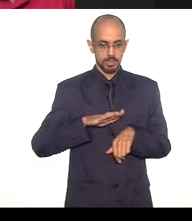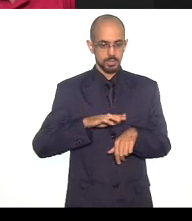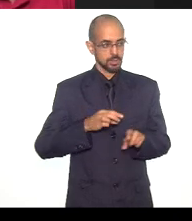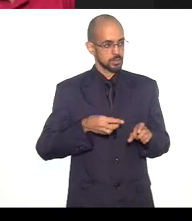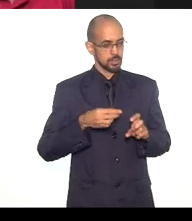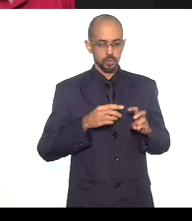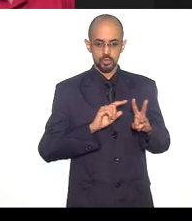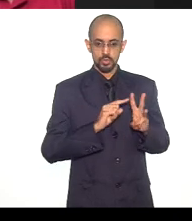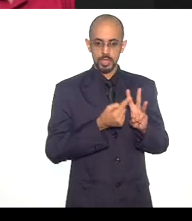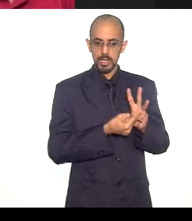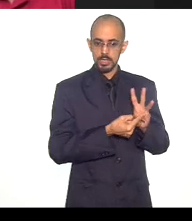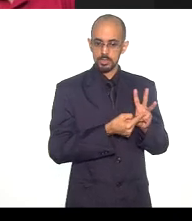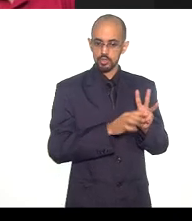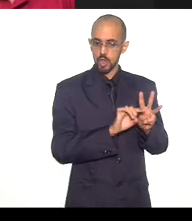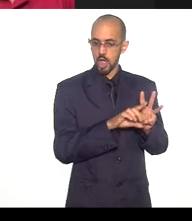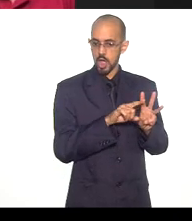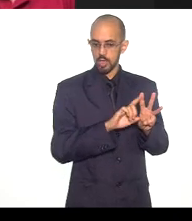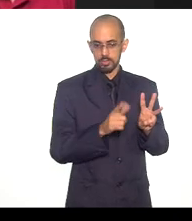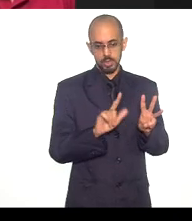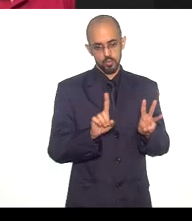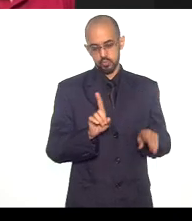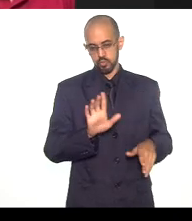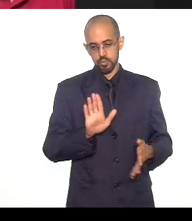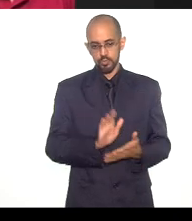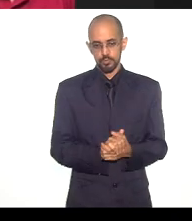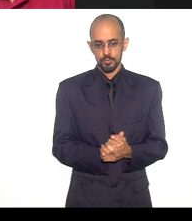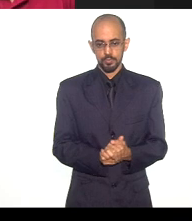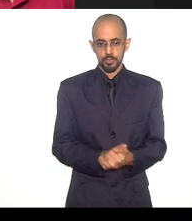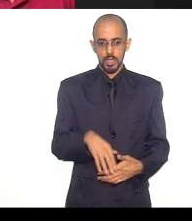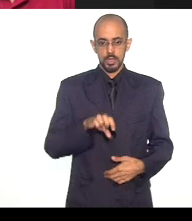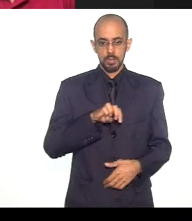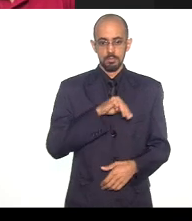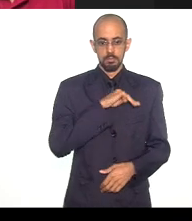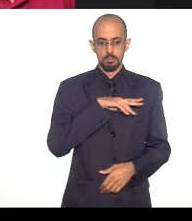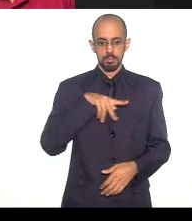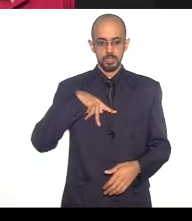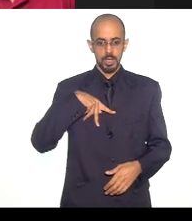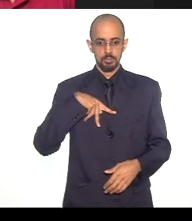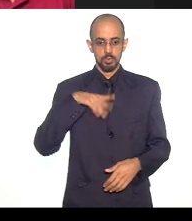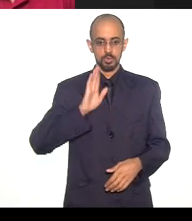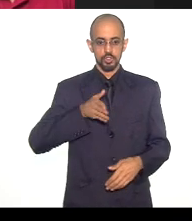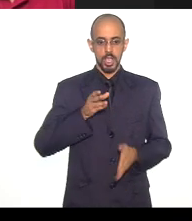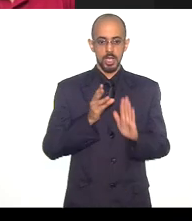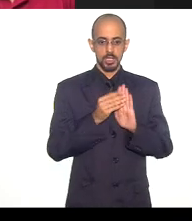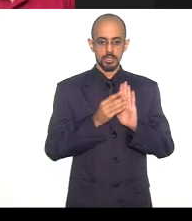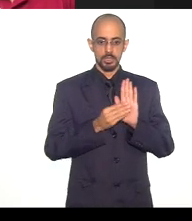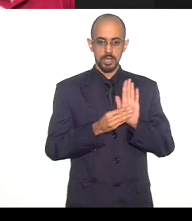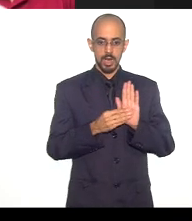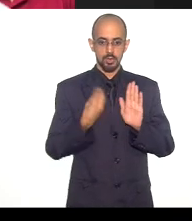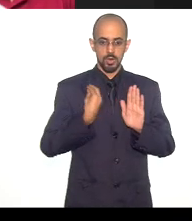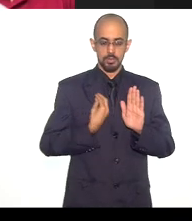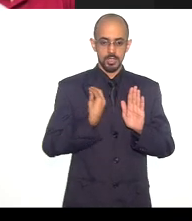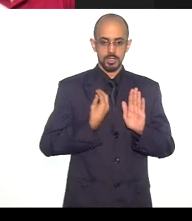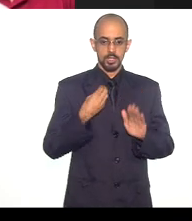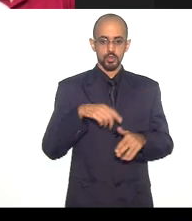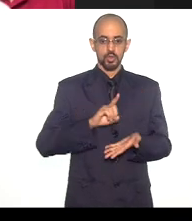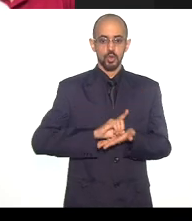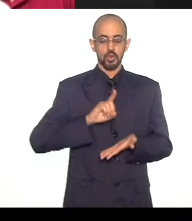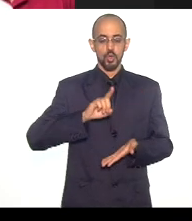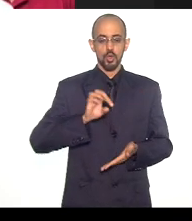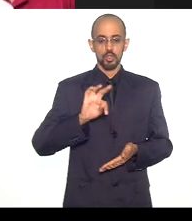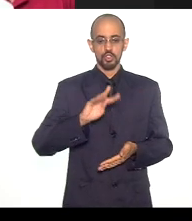Beatriz? Não. Da ANP já registraram a presença o doutor Tiago Neves e o doutor